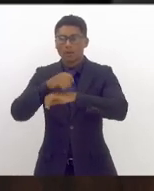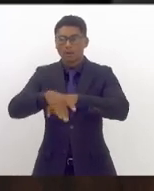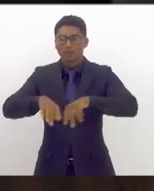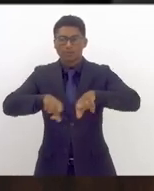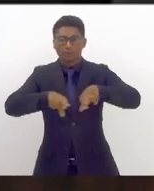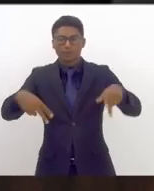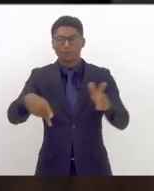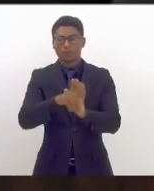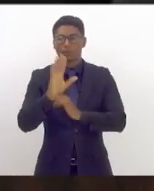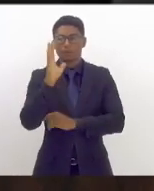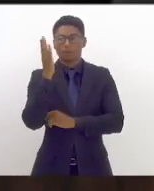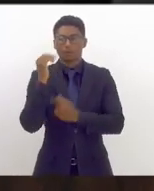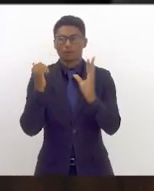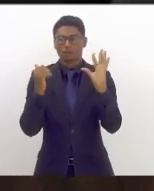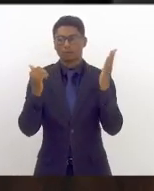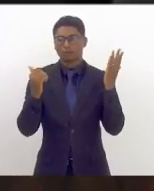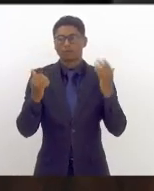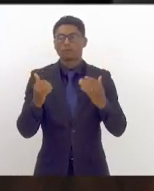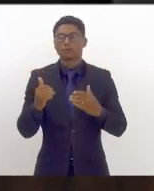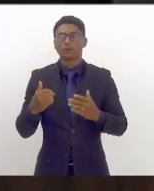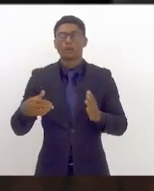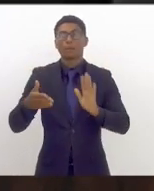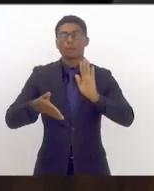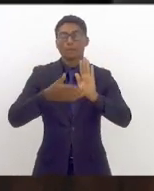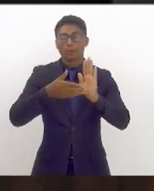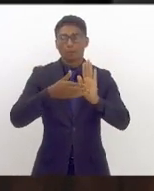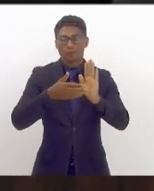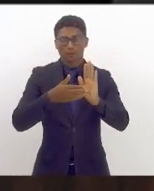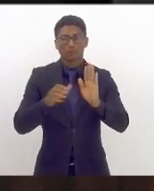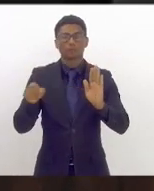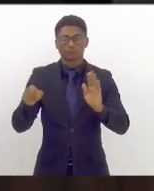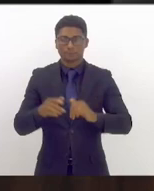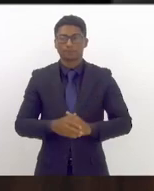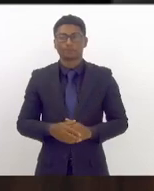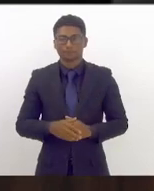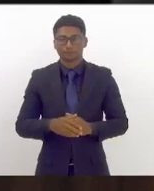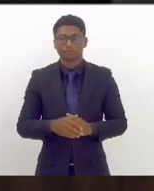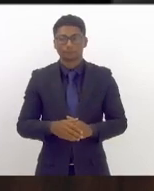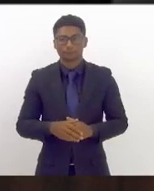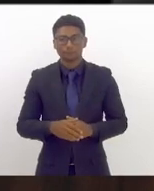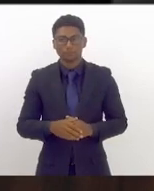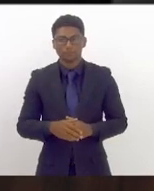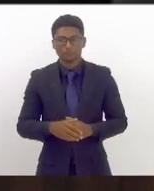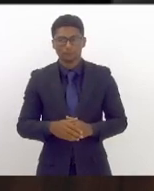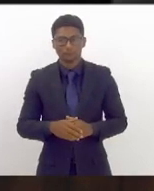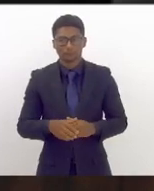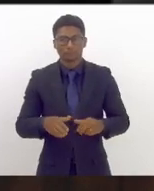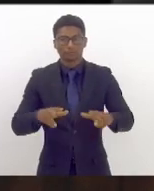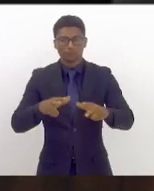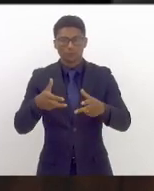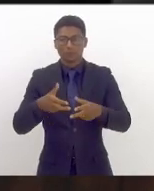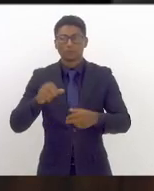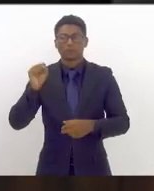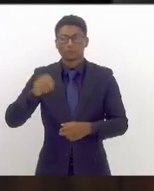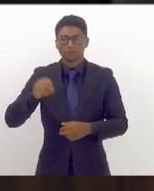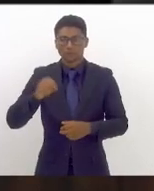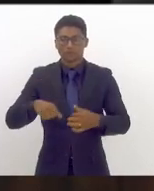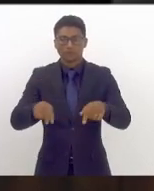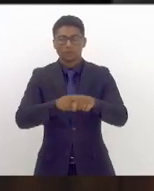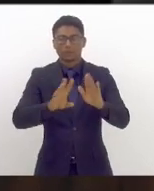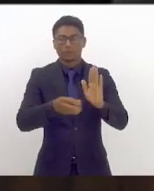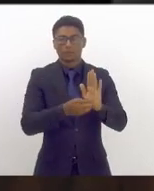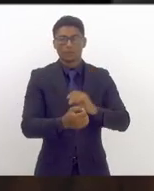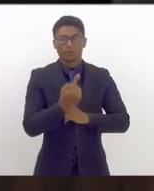do Estado do Rio de Janeiro proposta do Legislativo aqui parecida comissão de Mentos profissionais e vento favorável ao mérito e favorável as